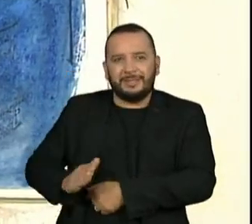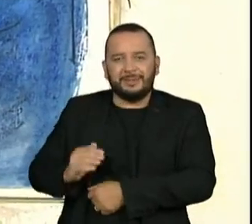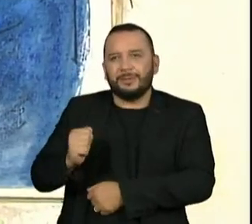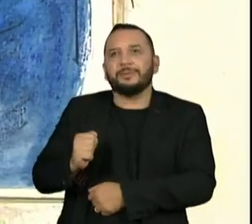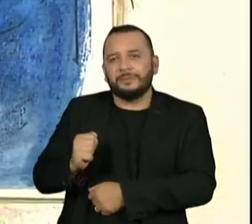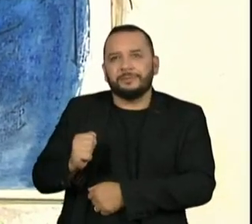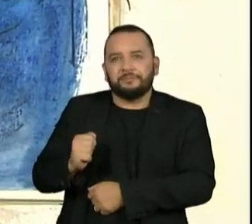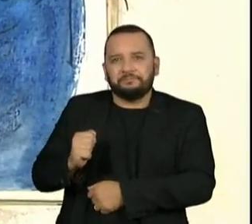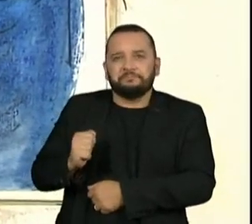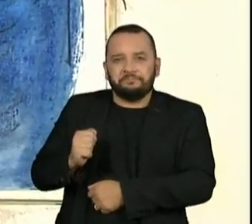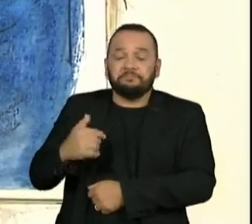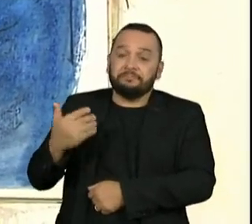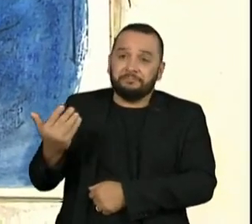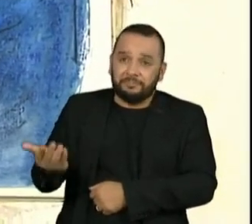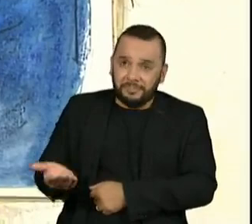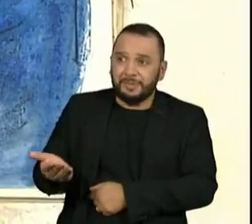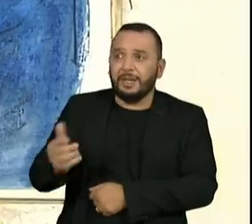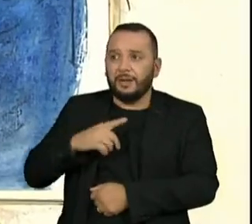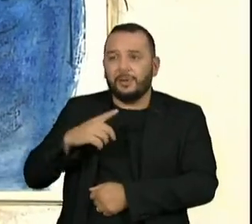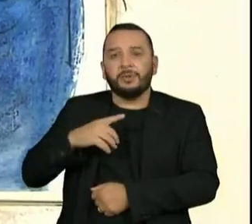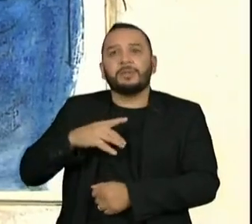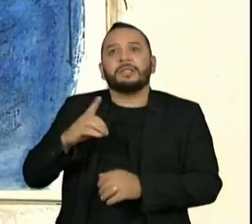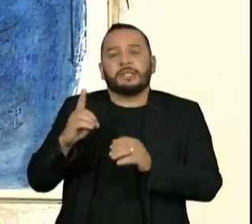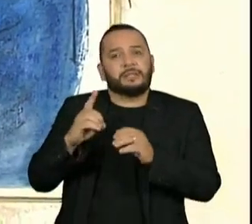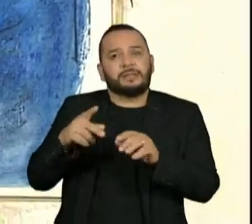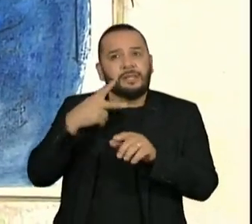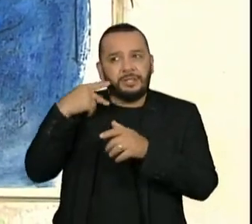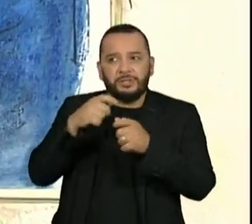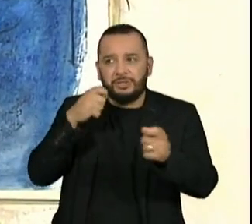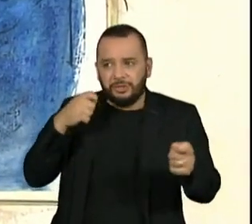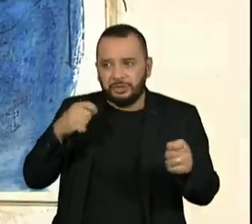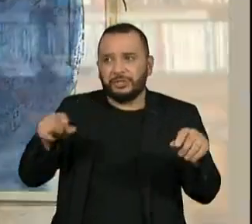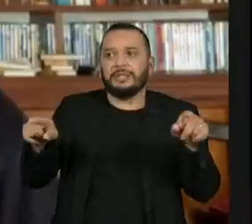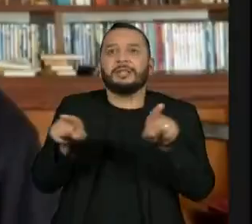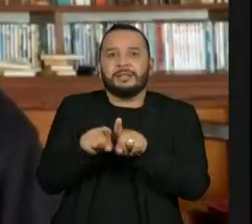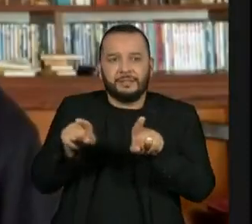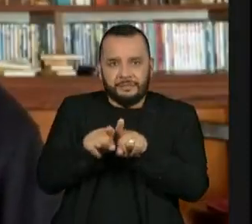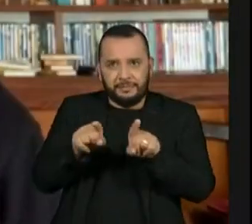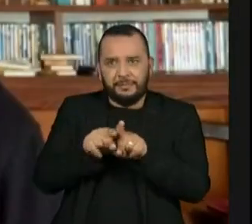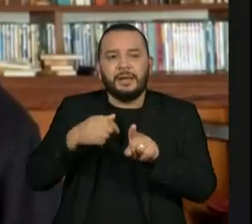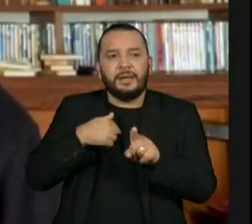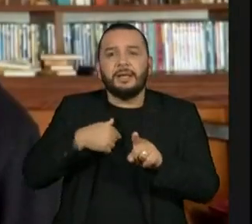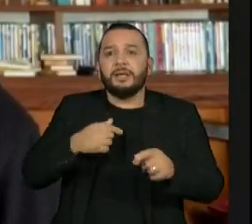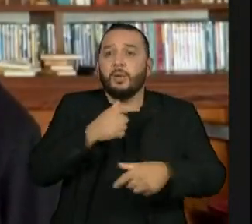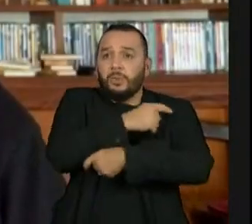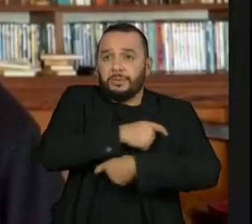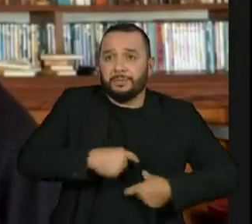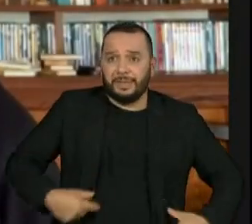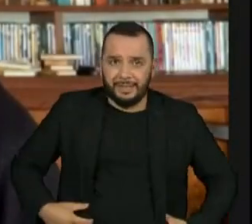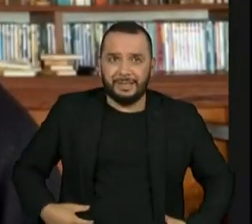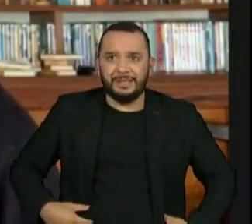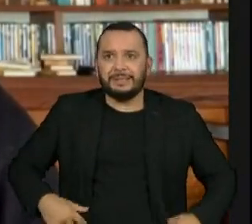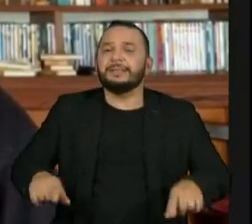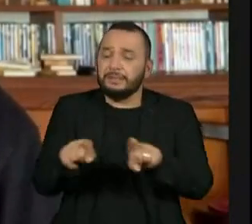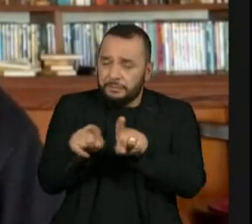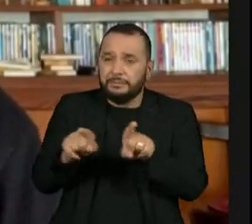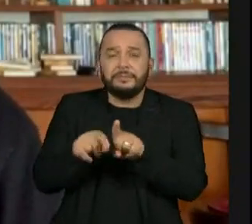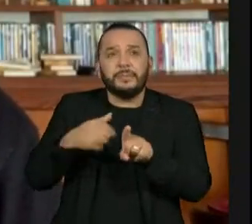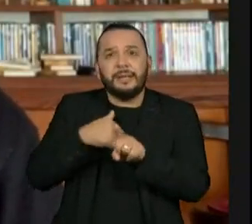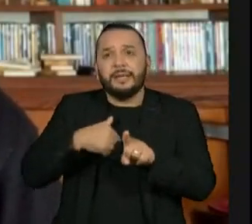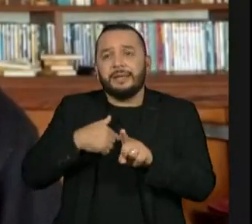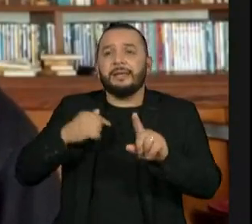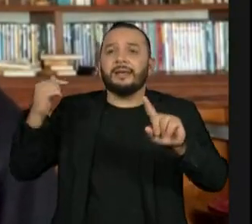pré-1580, dos indígenas, né, que foram depois exterminados pelos bandeirantes, e pela imigração, né,